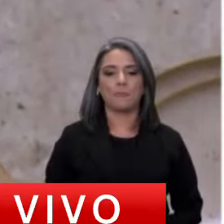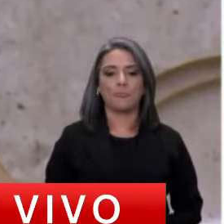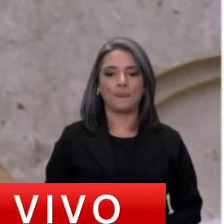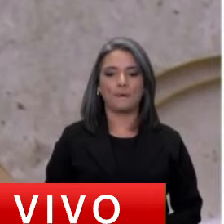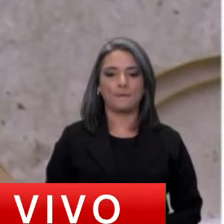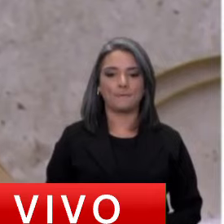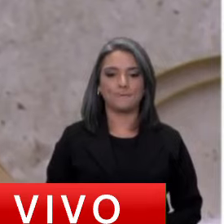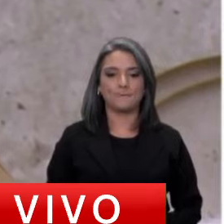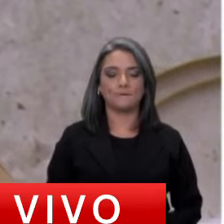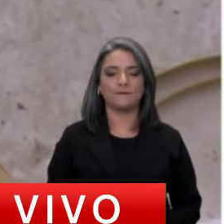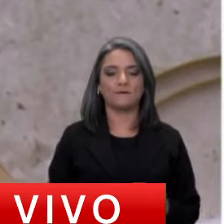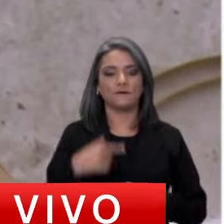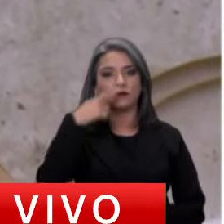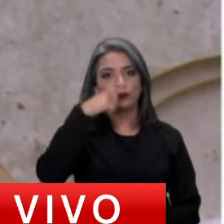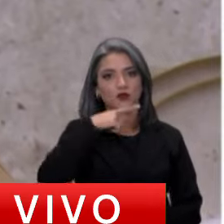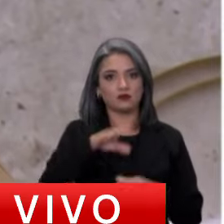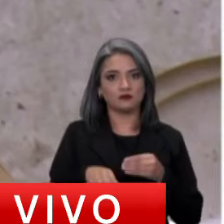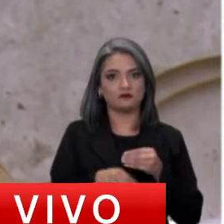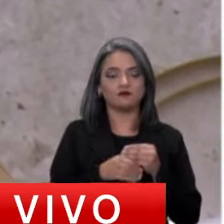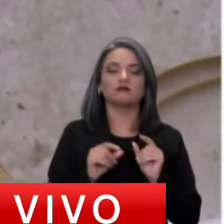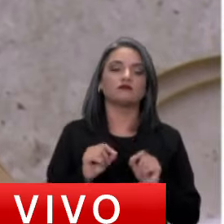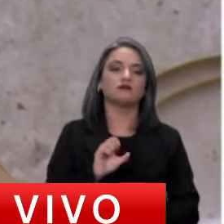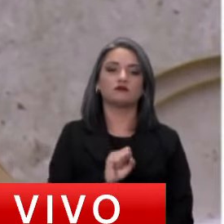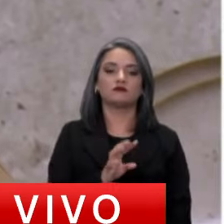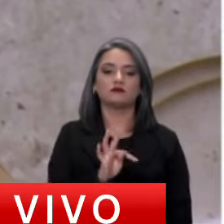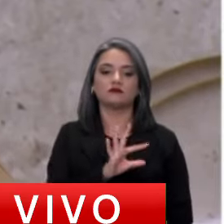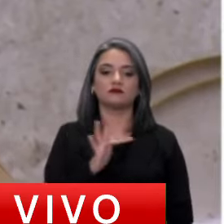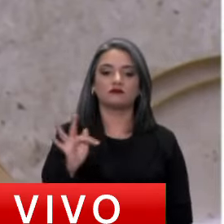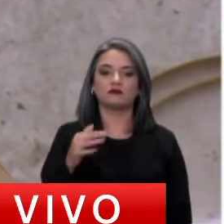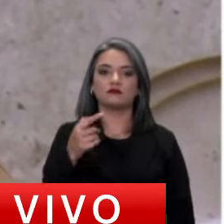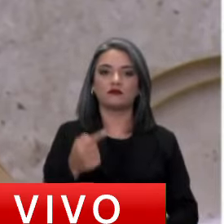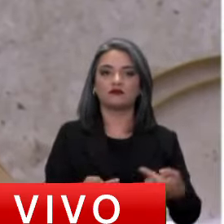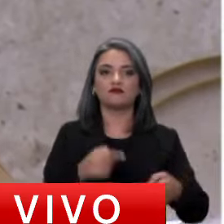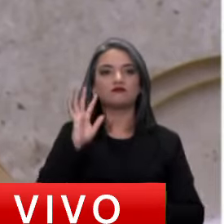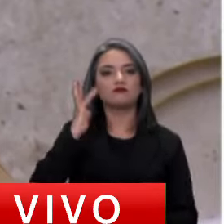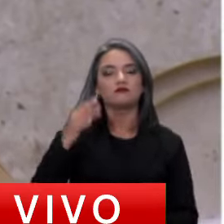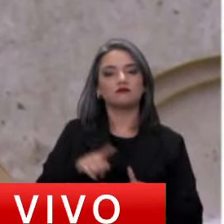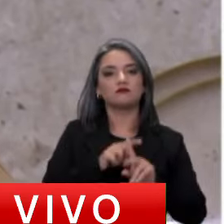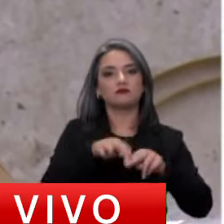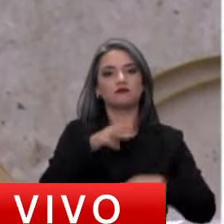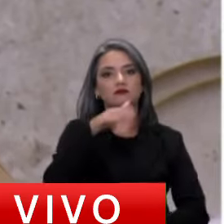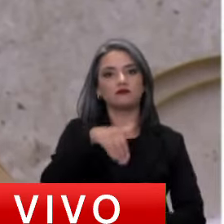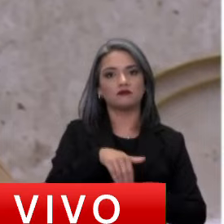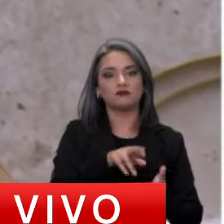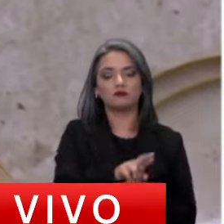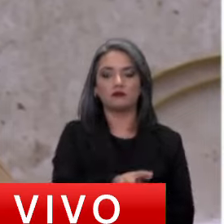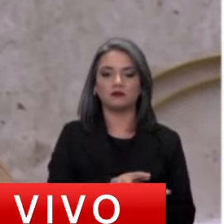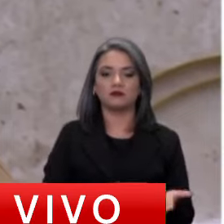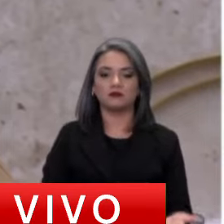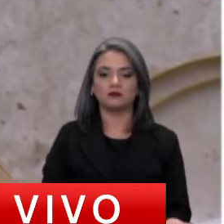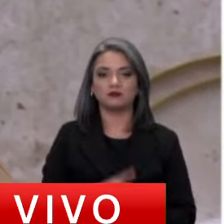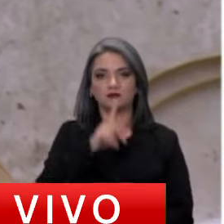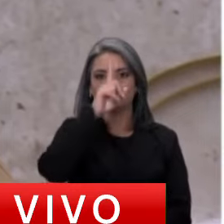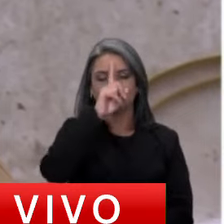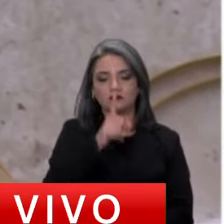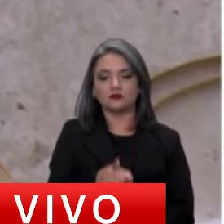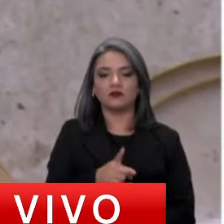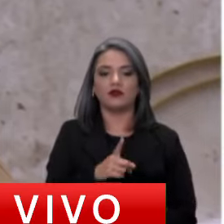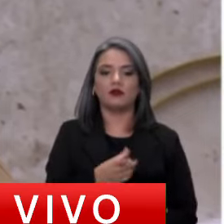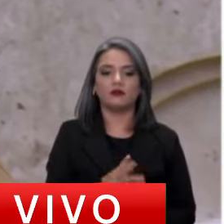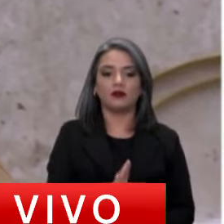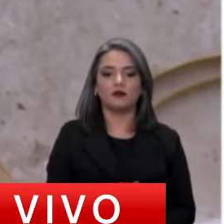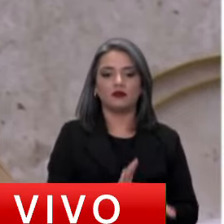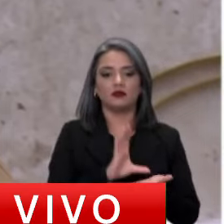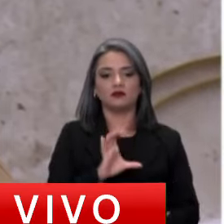essa essa essa situação fica de fora dessa dessa lista Aí de obstáculos à Progressão de regime então